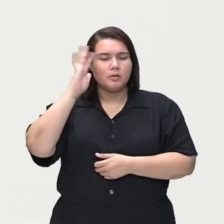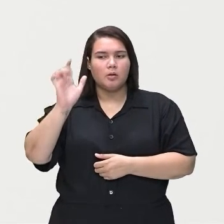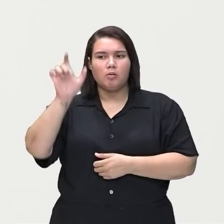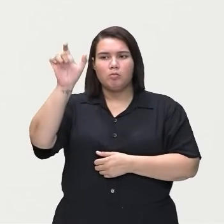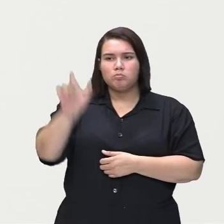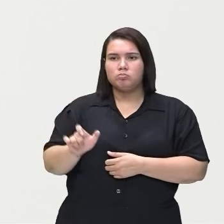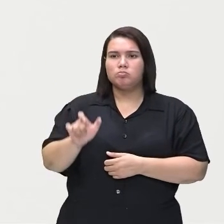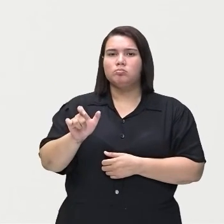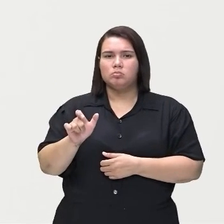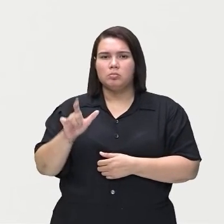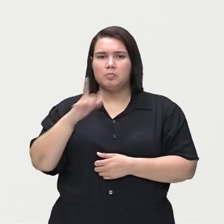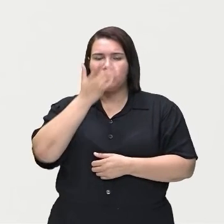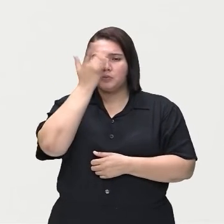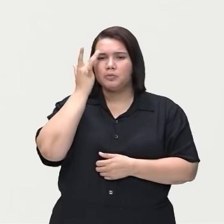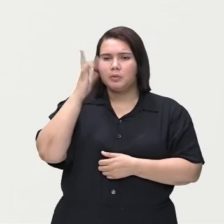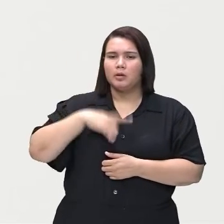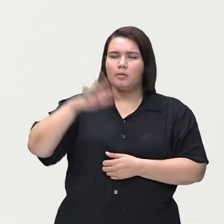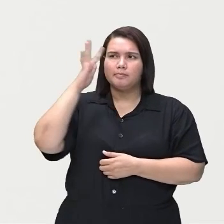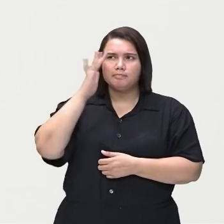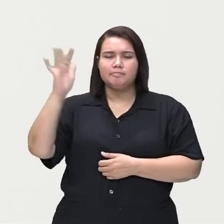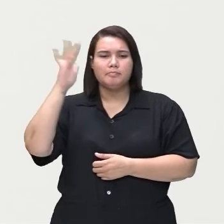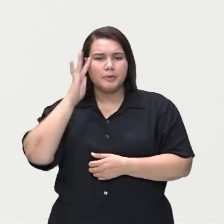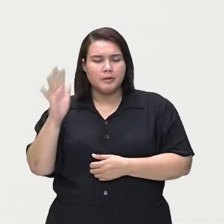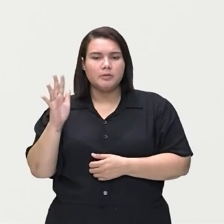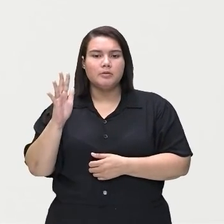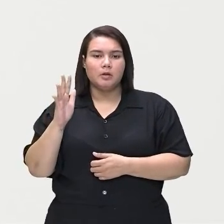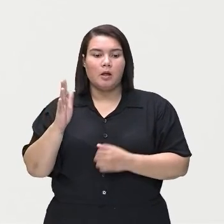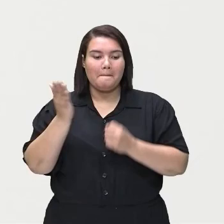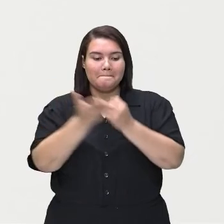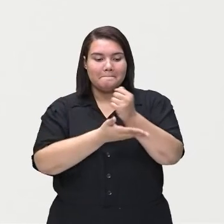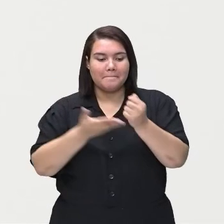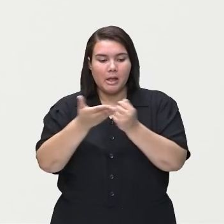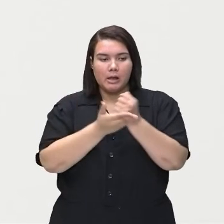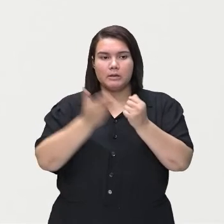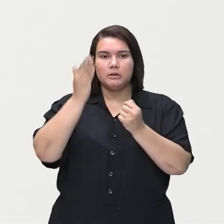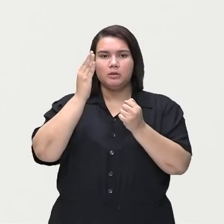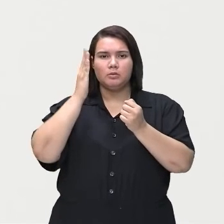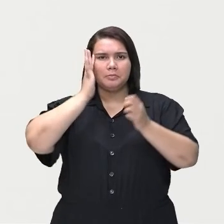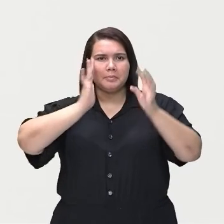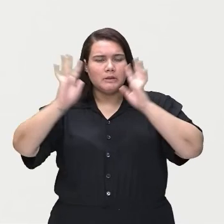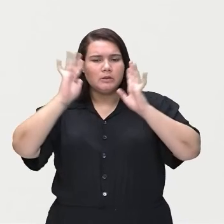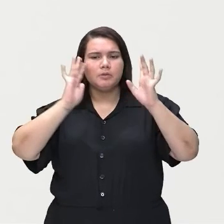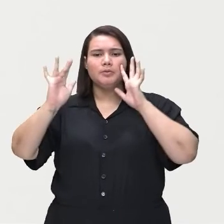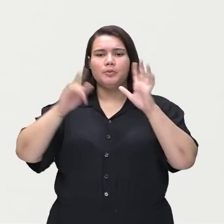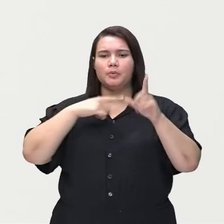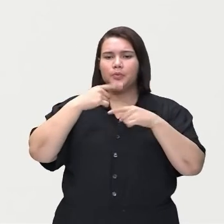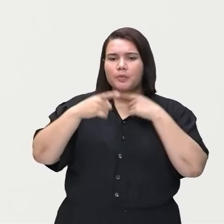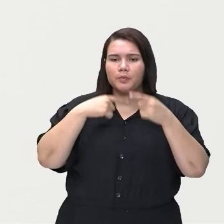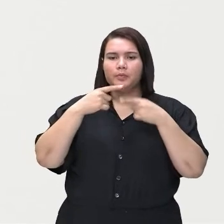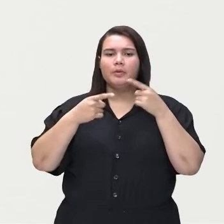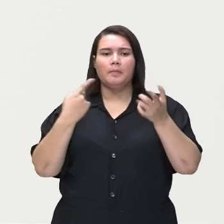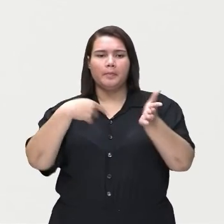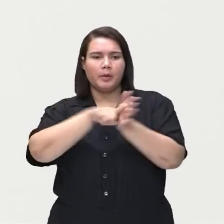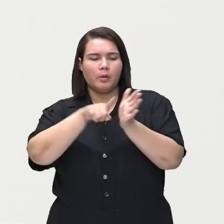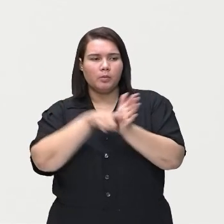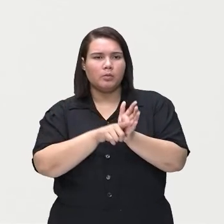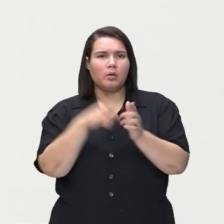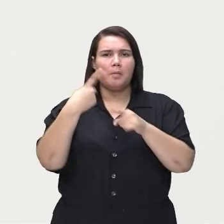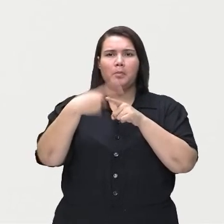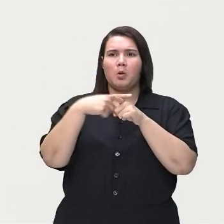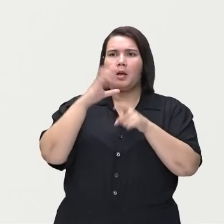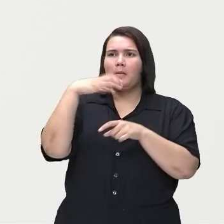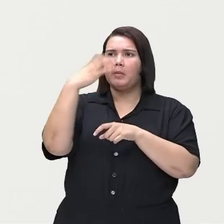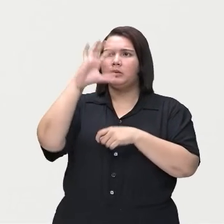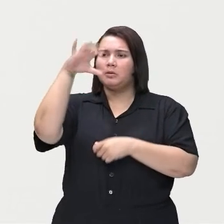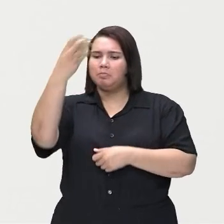homem pensou no mundo ocidental, a base dessas especulações, dessas dúvidas, por que que uma maçã cai no